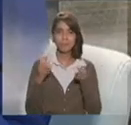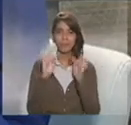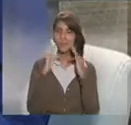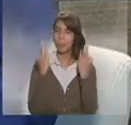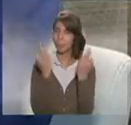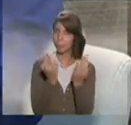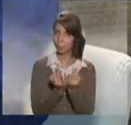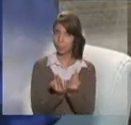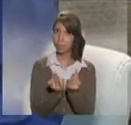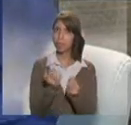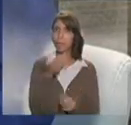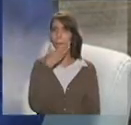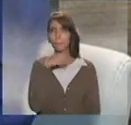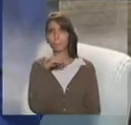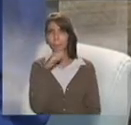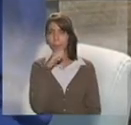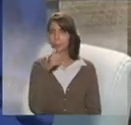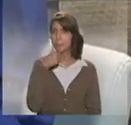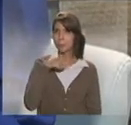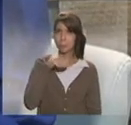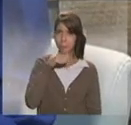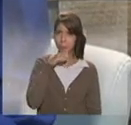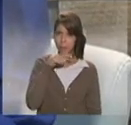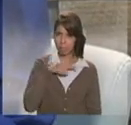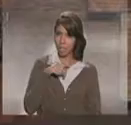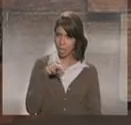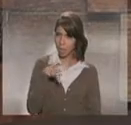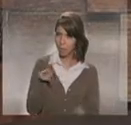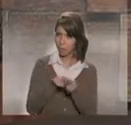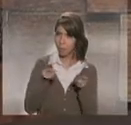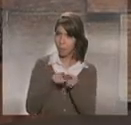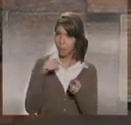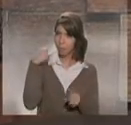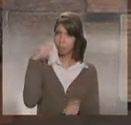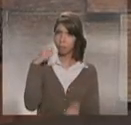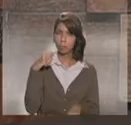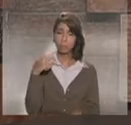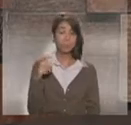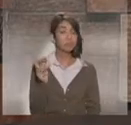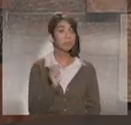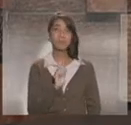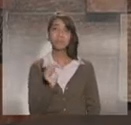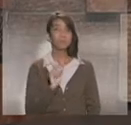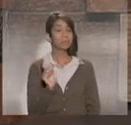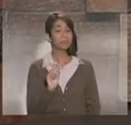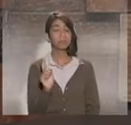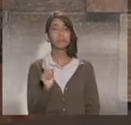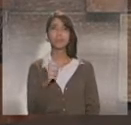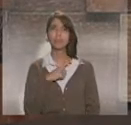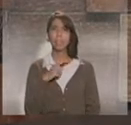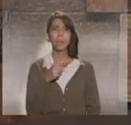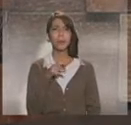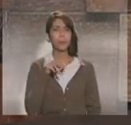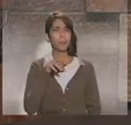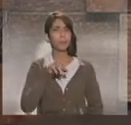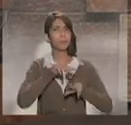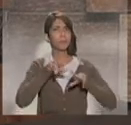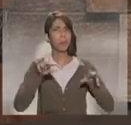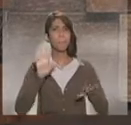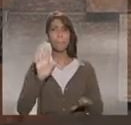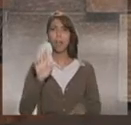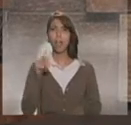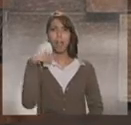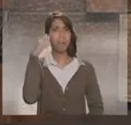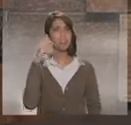é pai e mãe têm o irmão aí no caminho não se sabe que eu tenho o vários irmãos em nenhum seguiu carreira artística